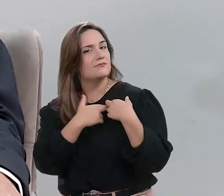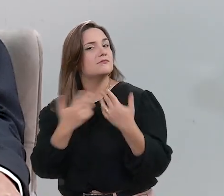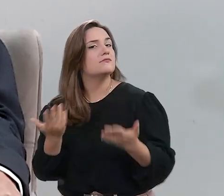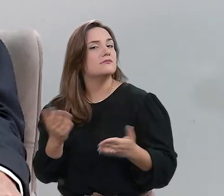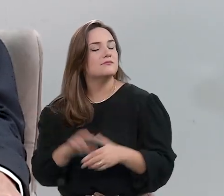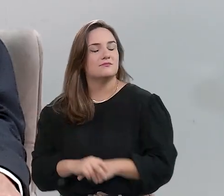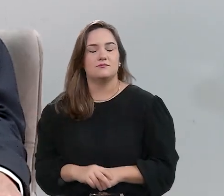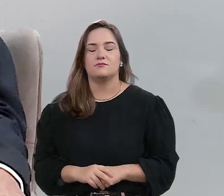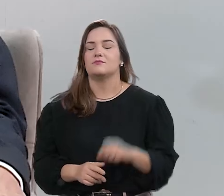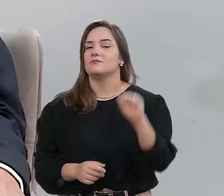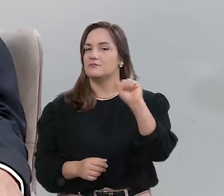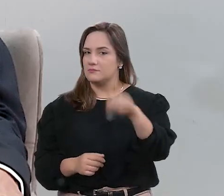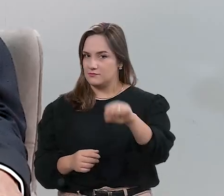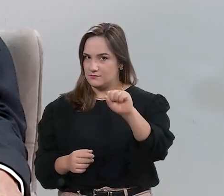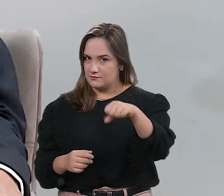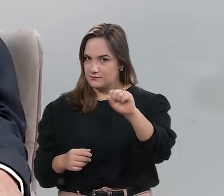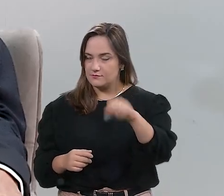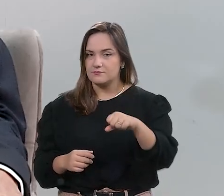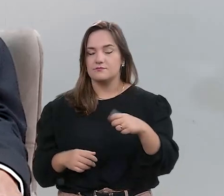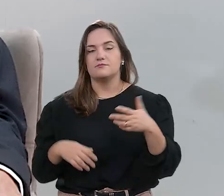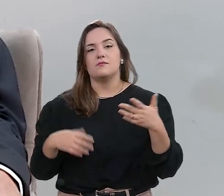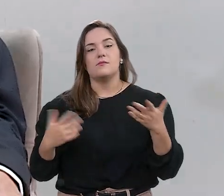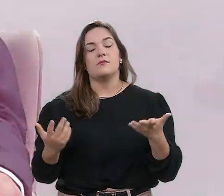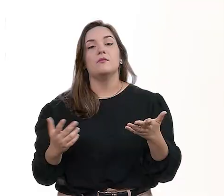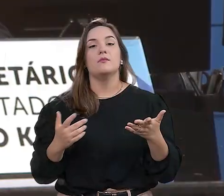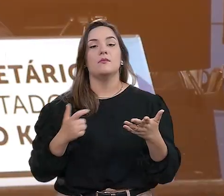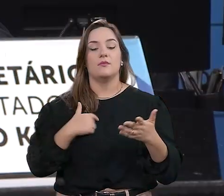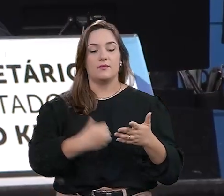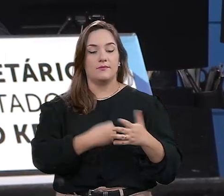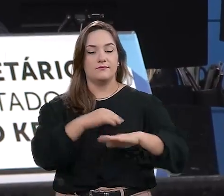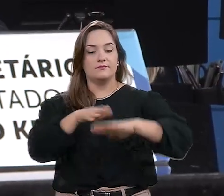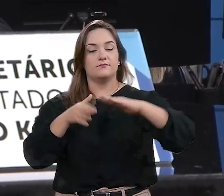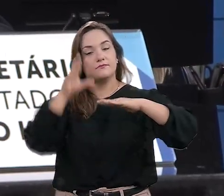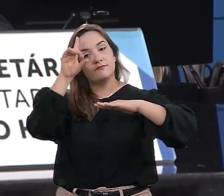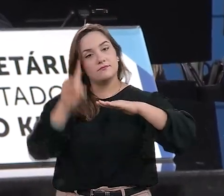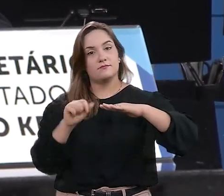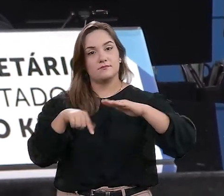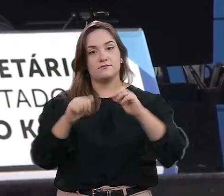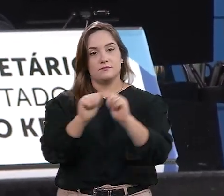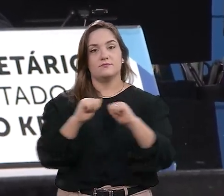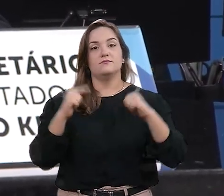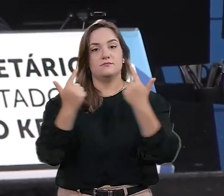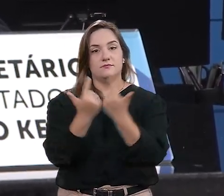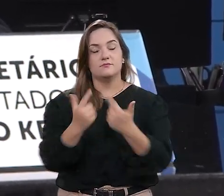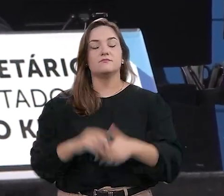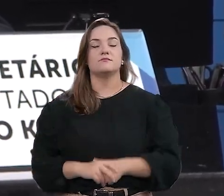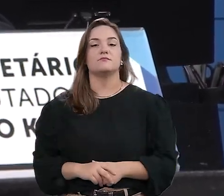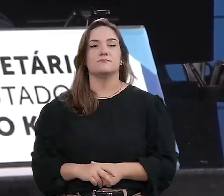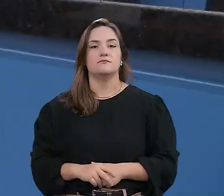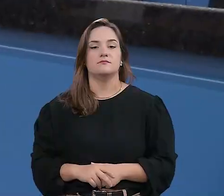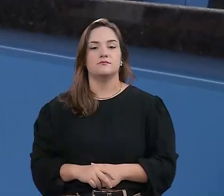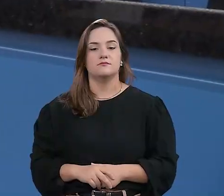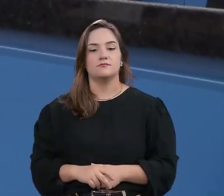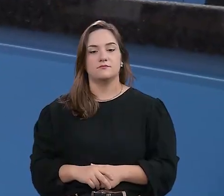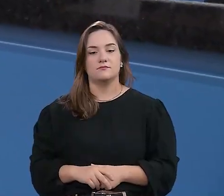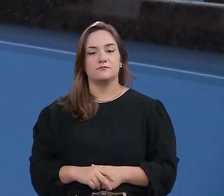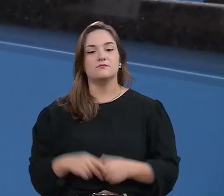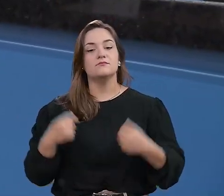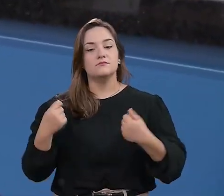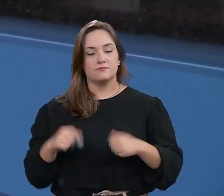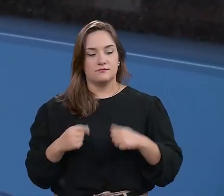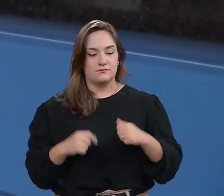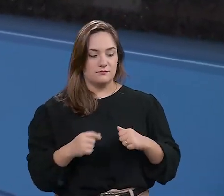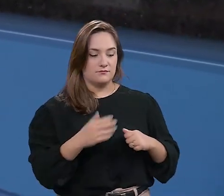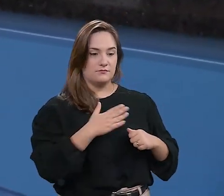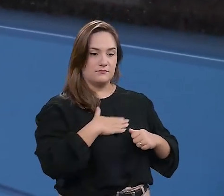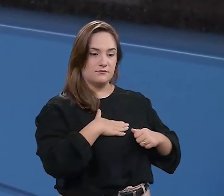deputado, nessa situação? Exatamente. Participando da mesa diretora aqui da Assembleia Legislativa, nós temos que combinar